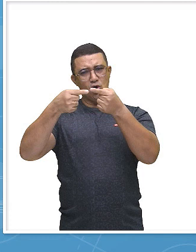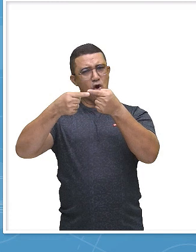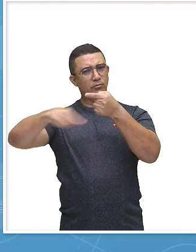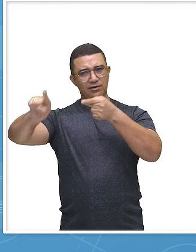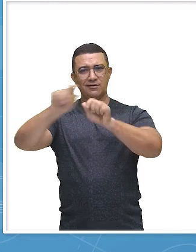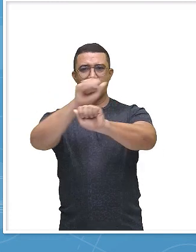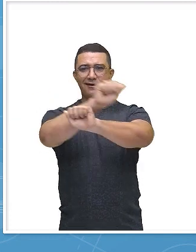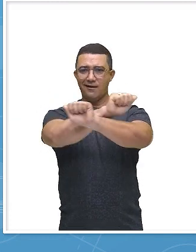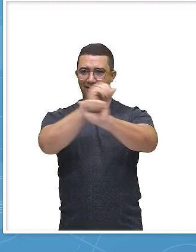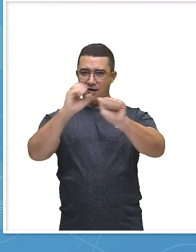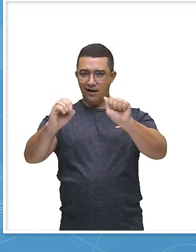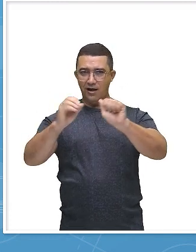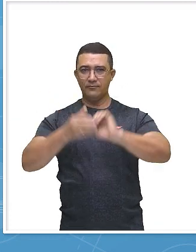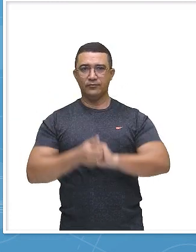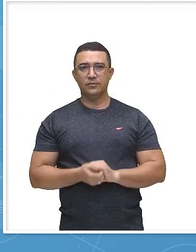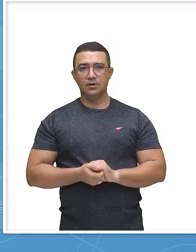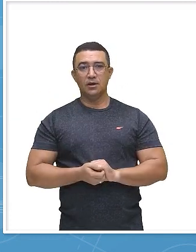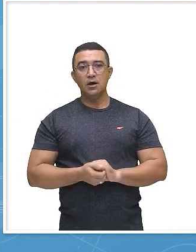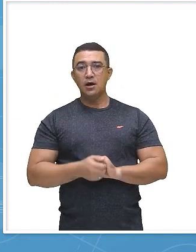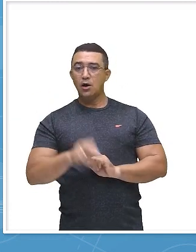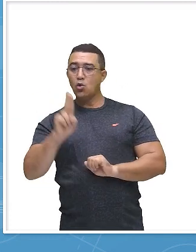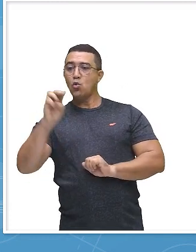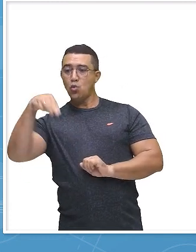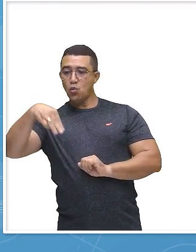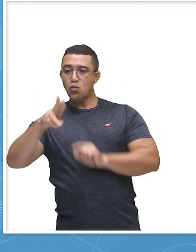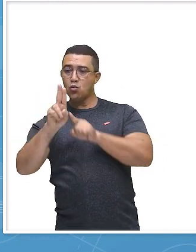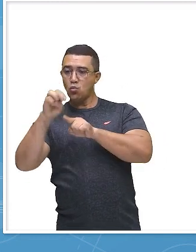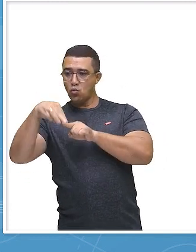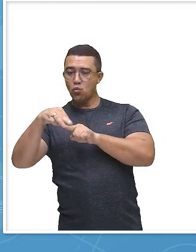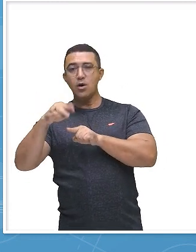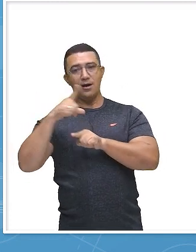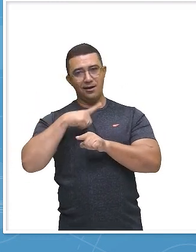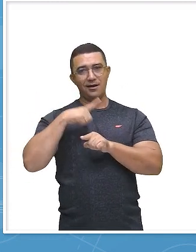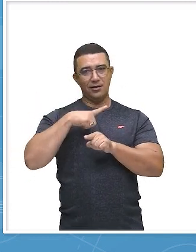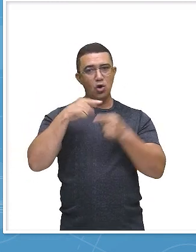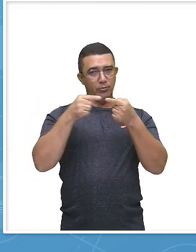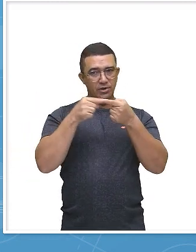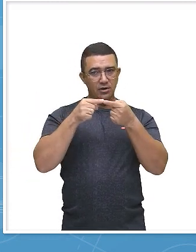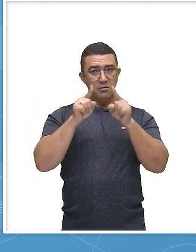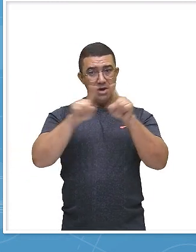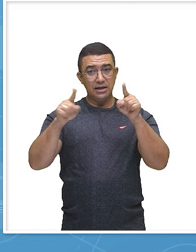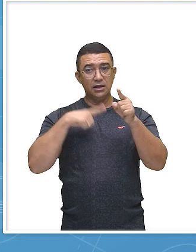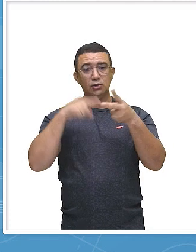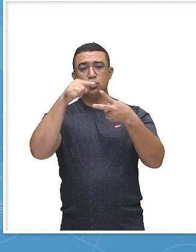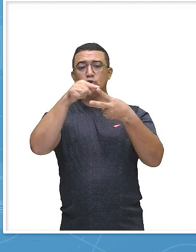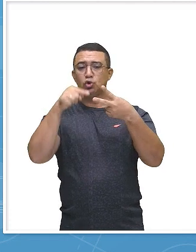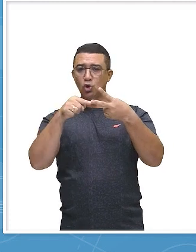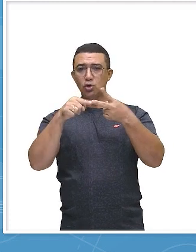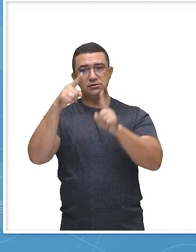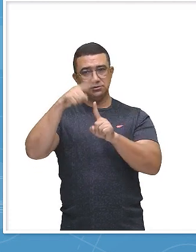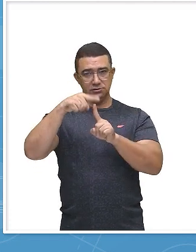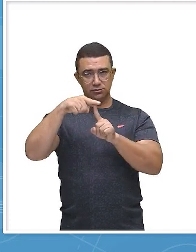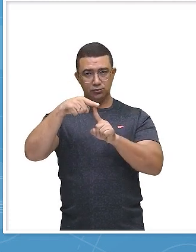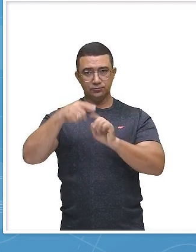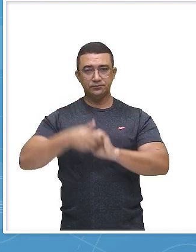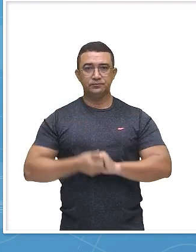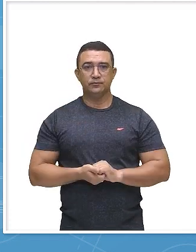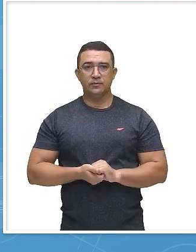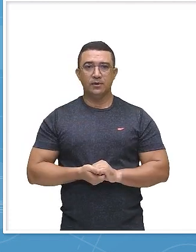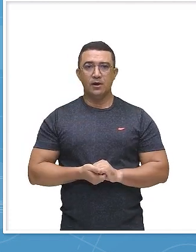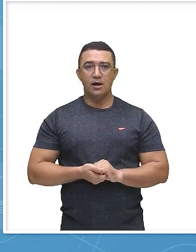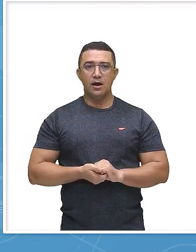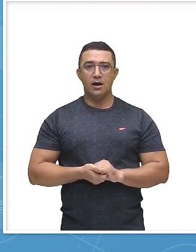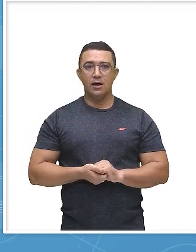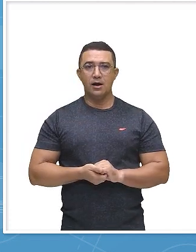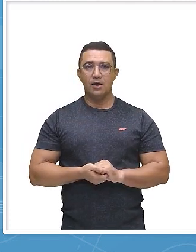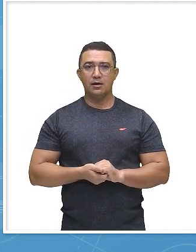lugar, eu tenho um indefinido. Mas eu quero que tenha somente. E aqui tem dois tipos. Definido e indefinido. Então, na letra A, eu